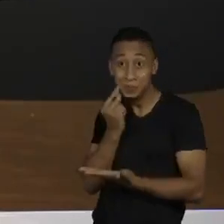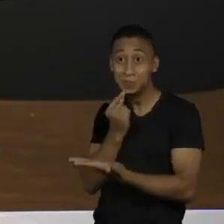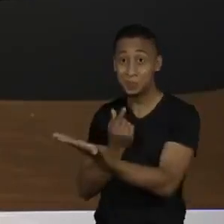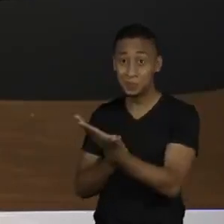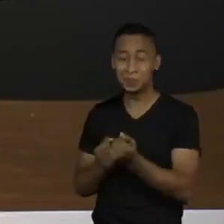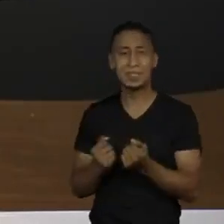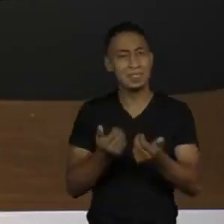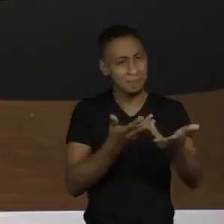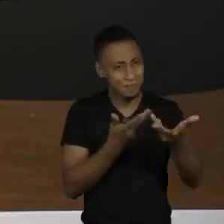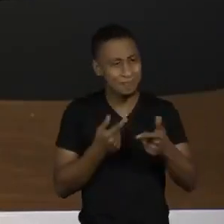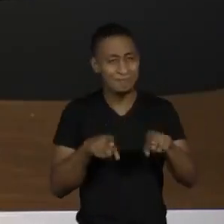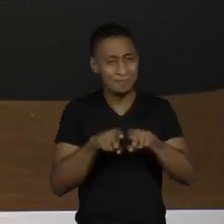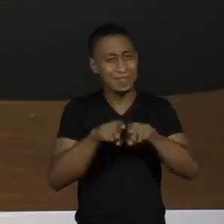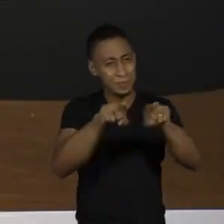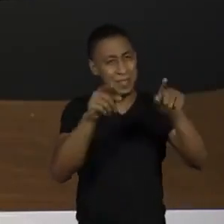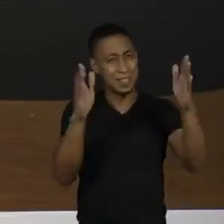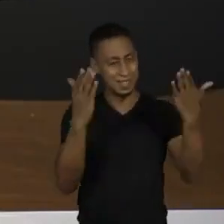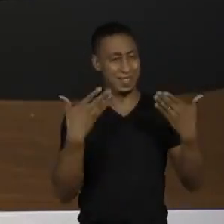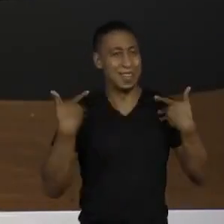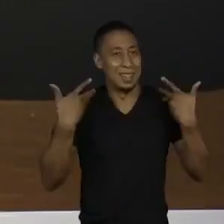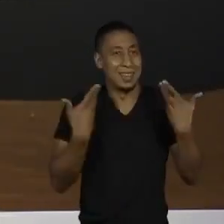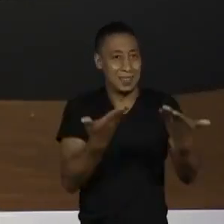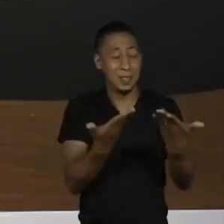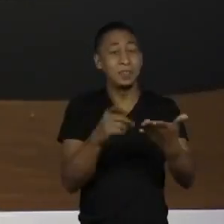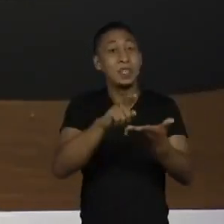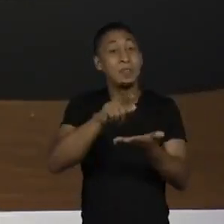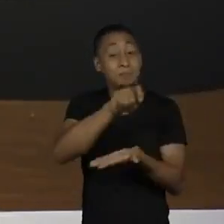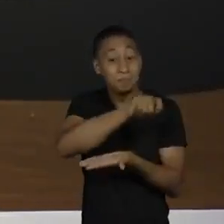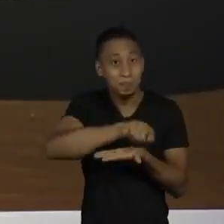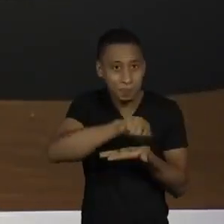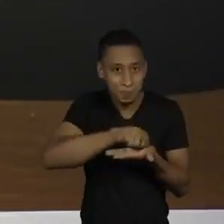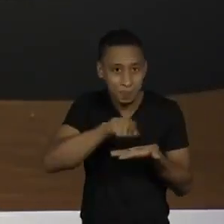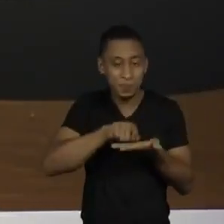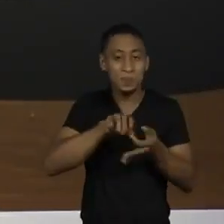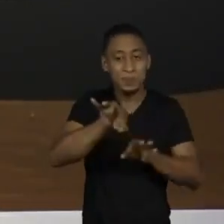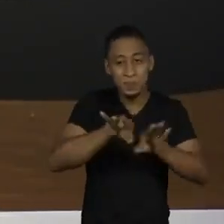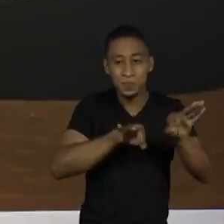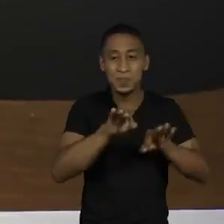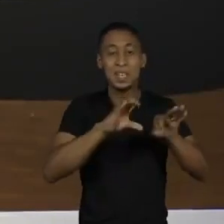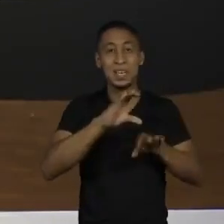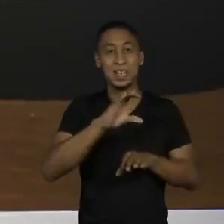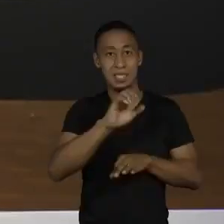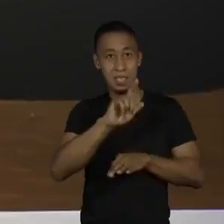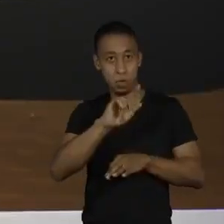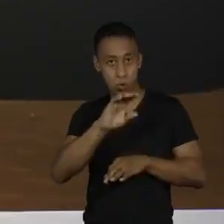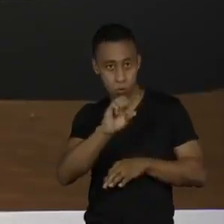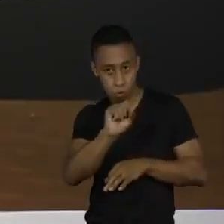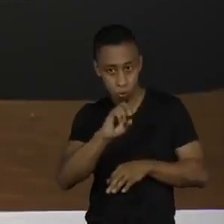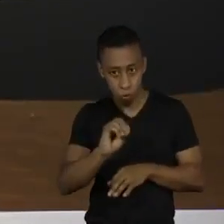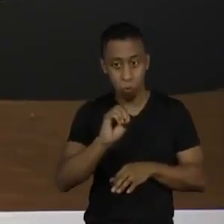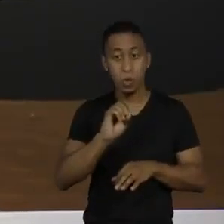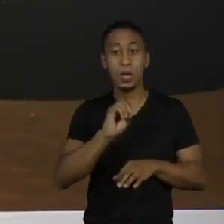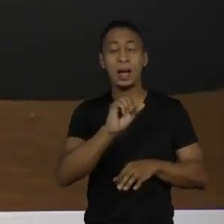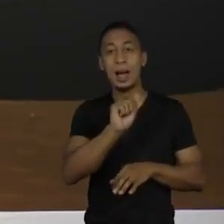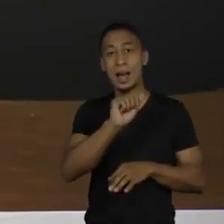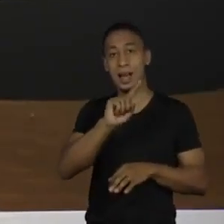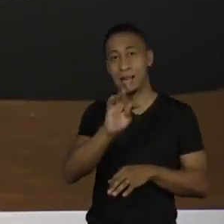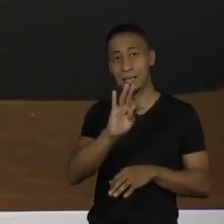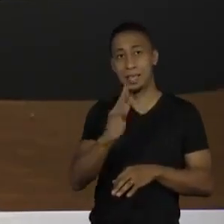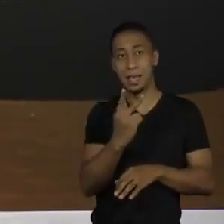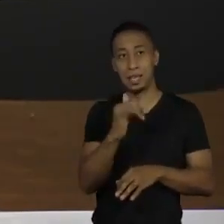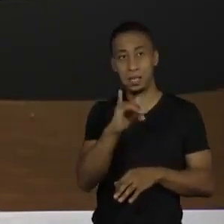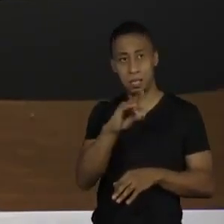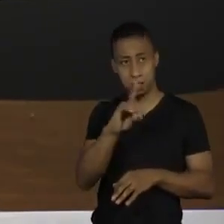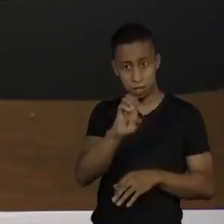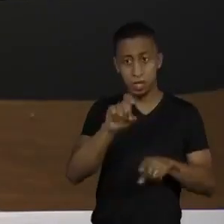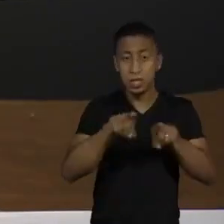o Pedro não artigo recente que você assinou com o Celso Athayde e o preto Zezé ambos da CUFA vocês alertaram para o risco